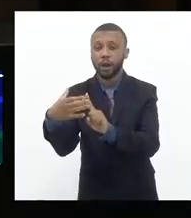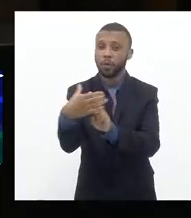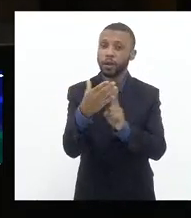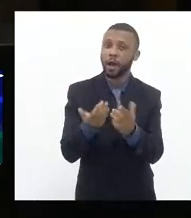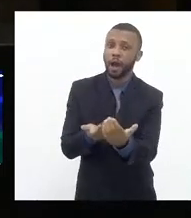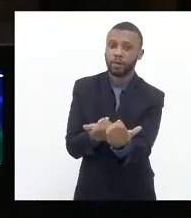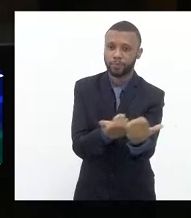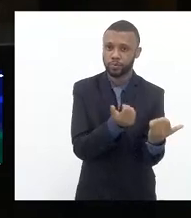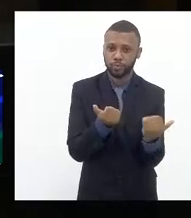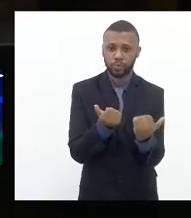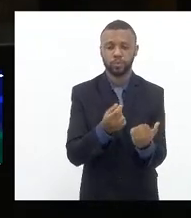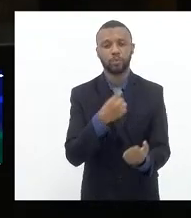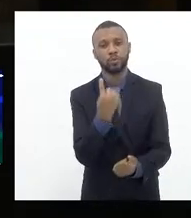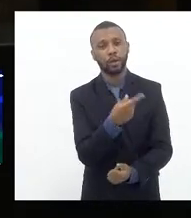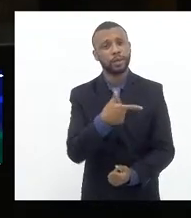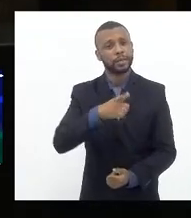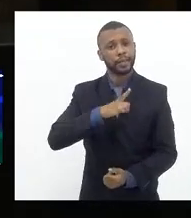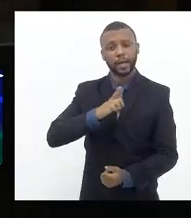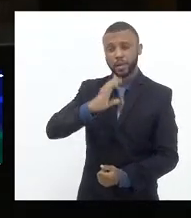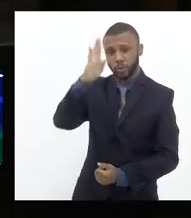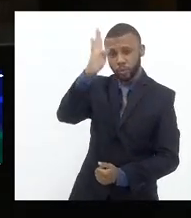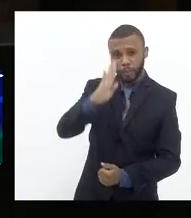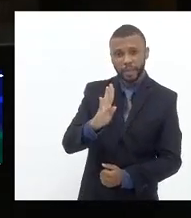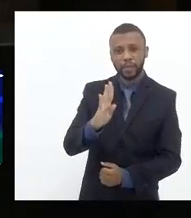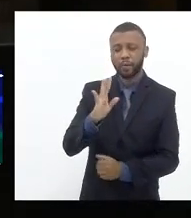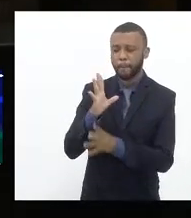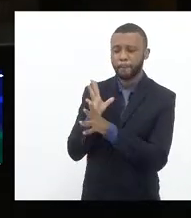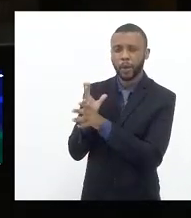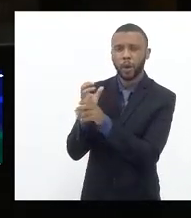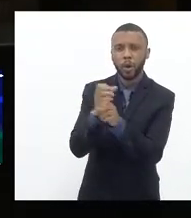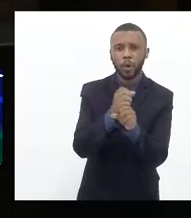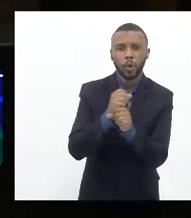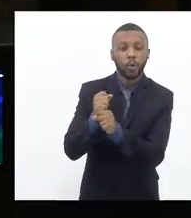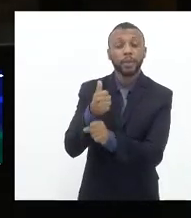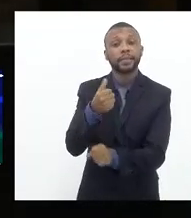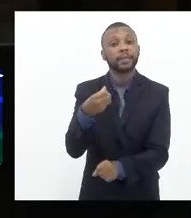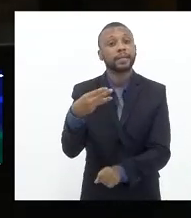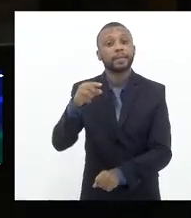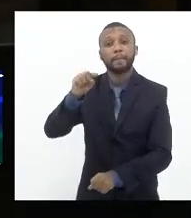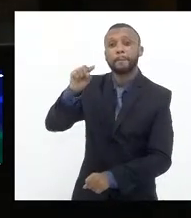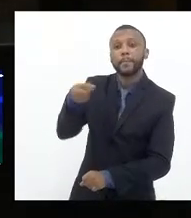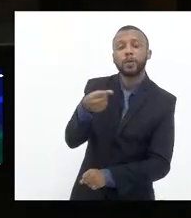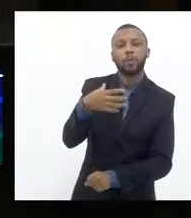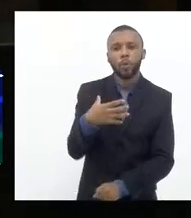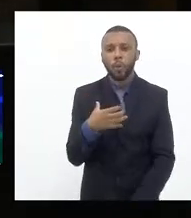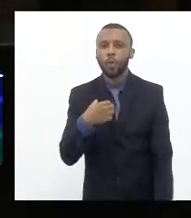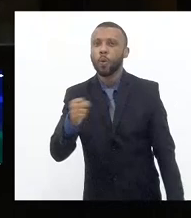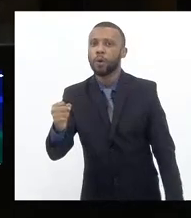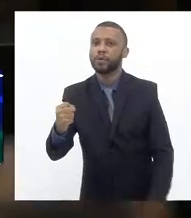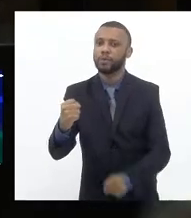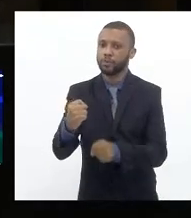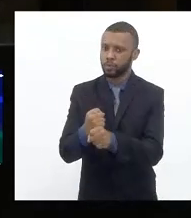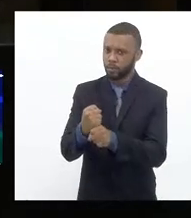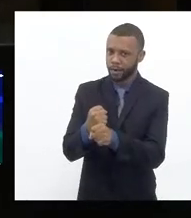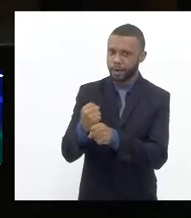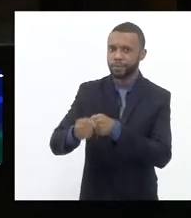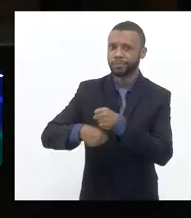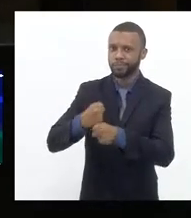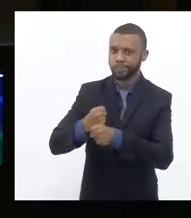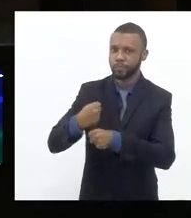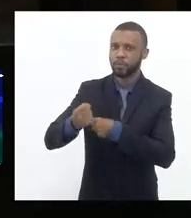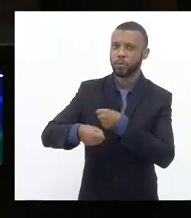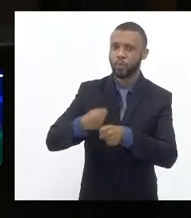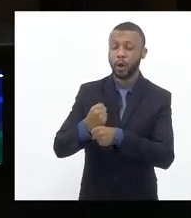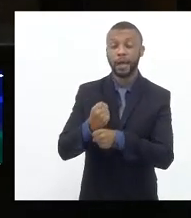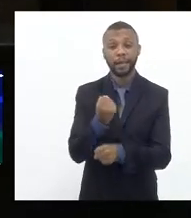no Brasil, né, cerca de 13 mil suicídios ao ano. Isso é um número que